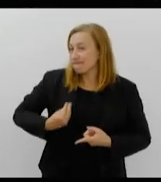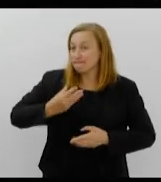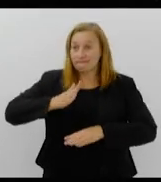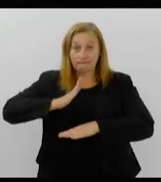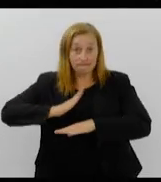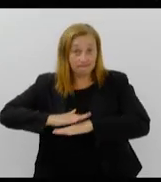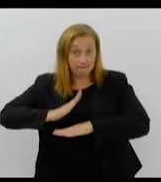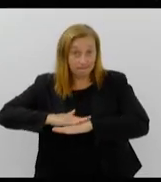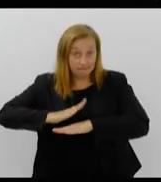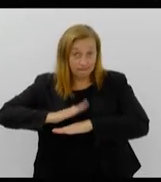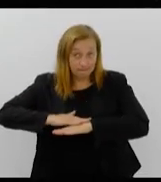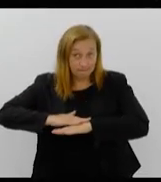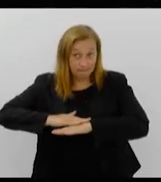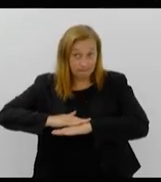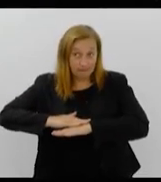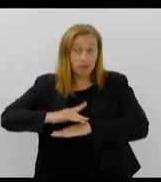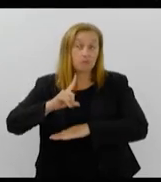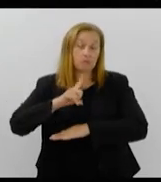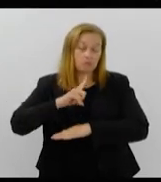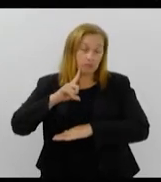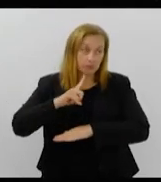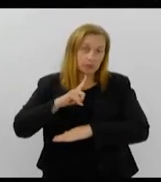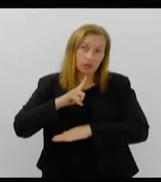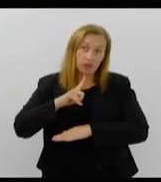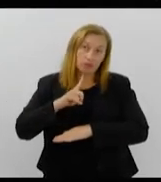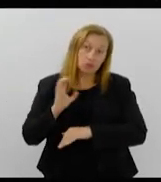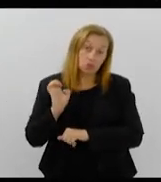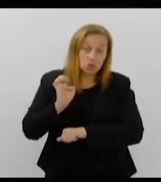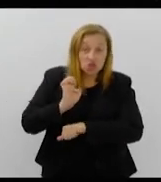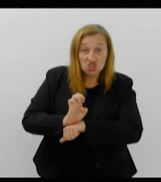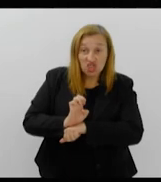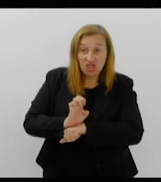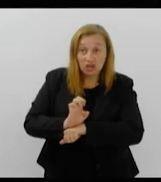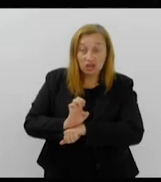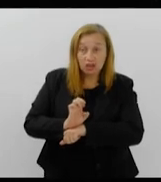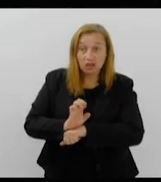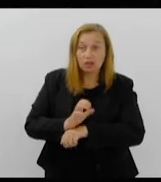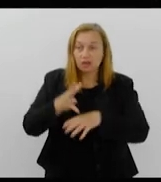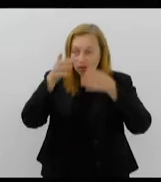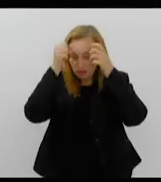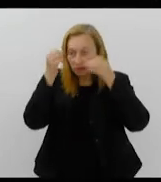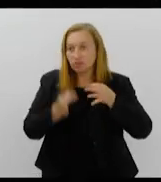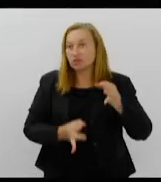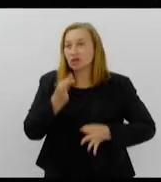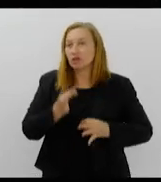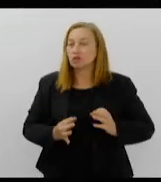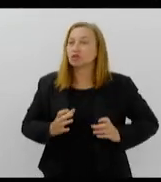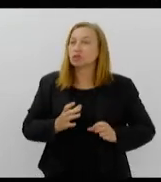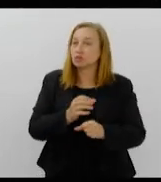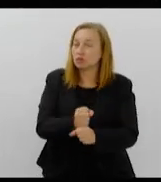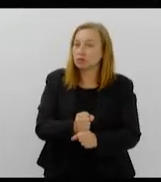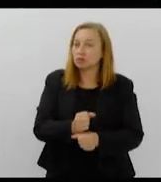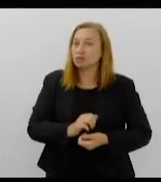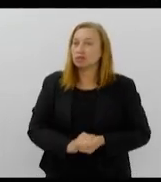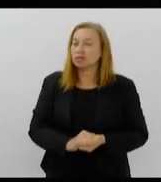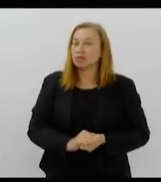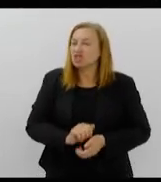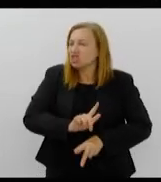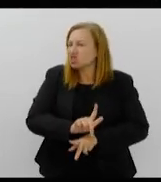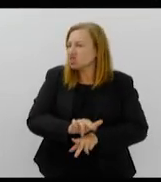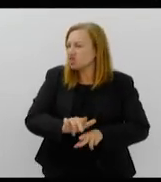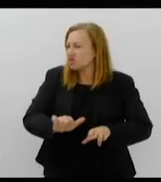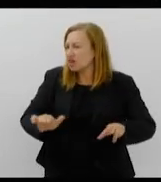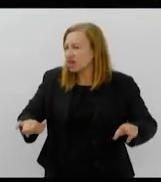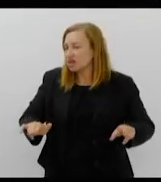momento que temos instado o Tribunal de Contas das mais